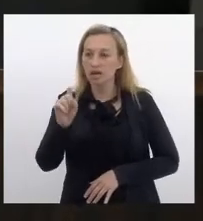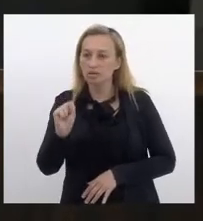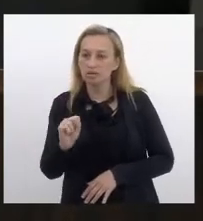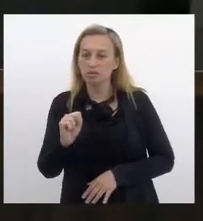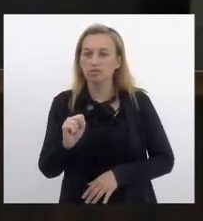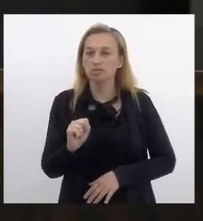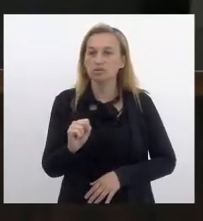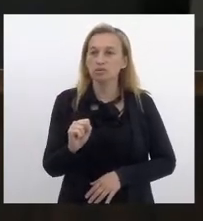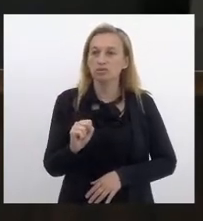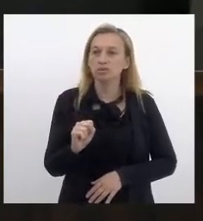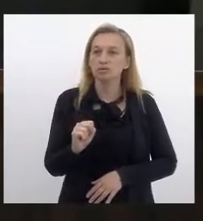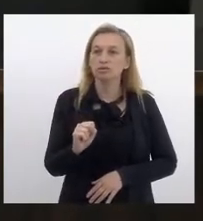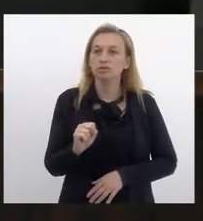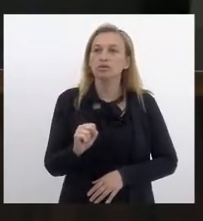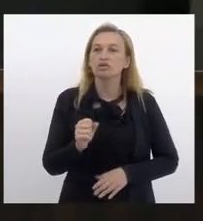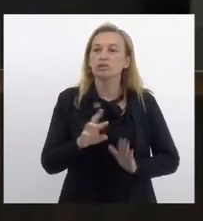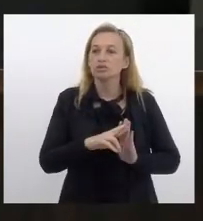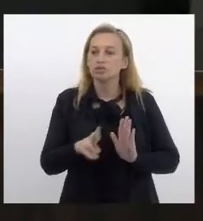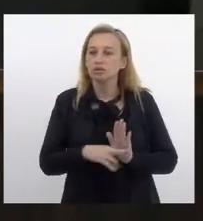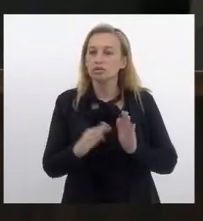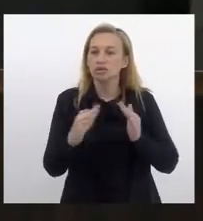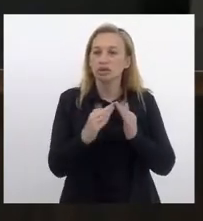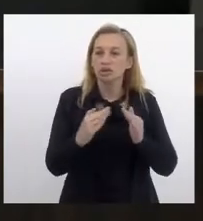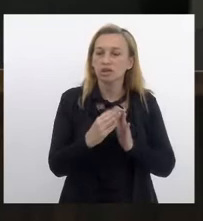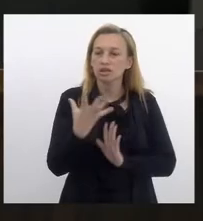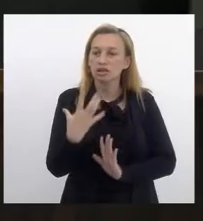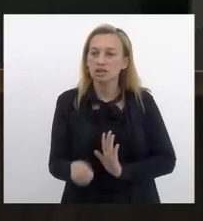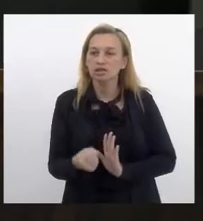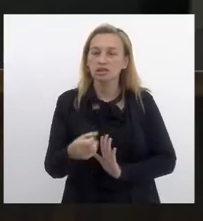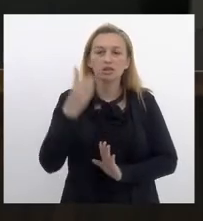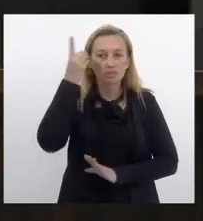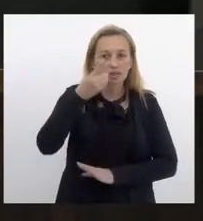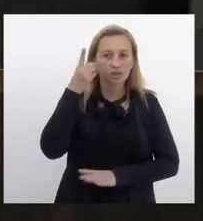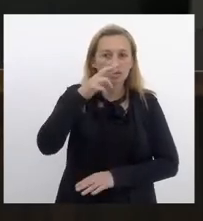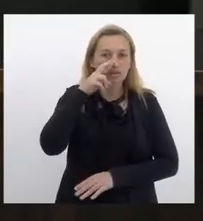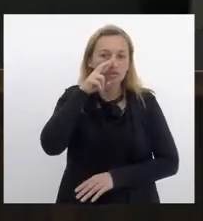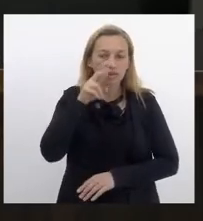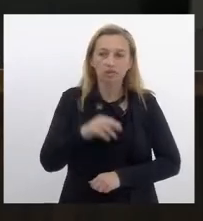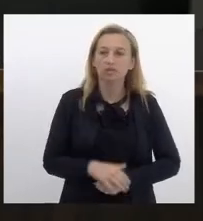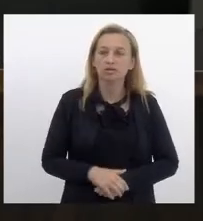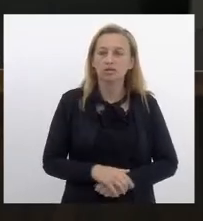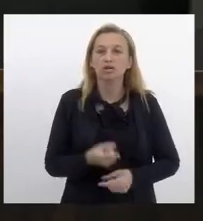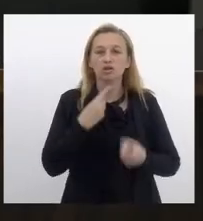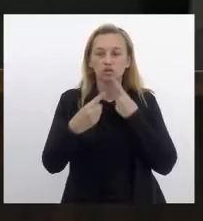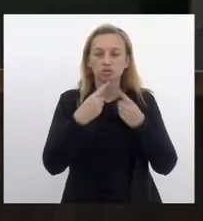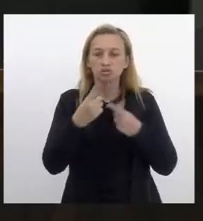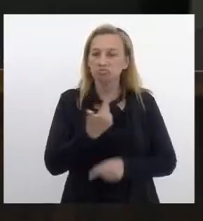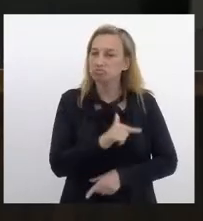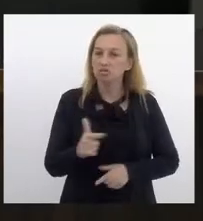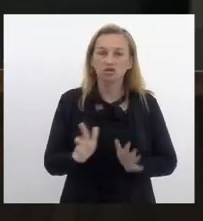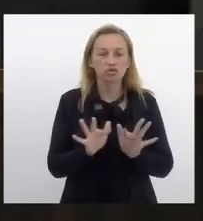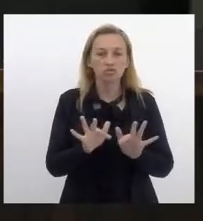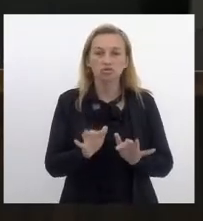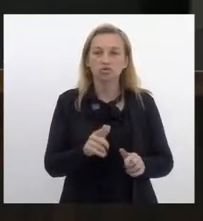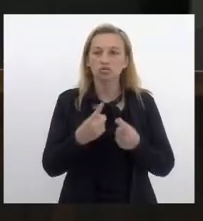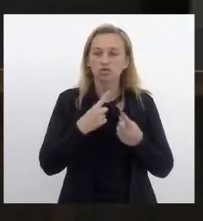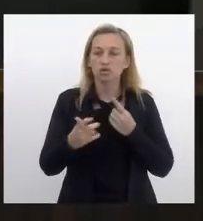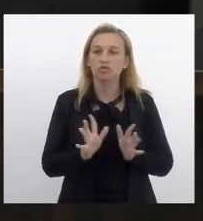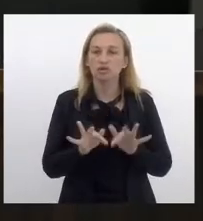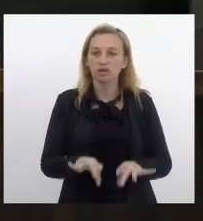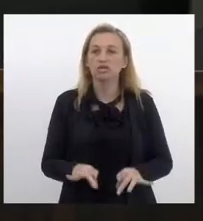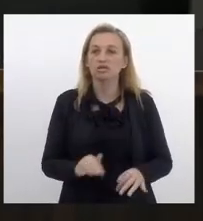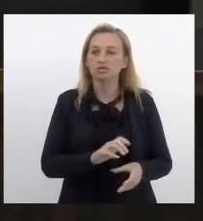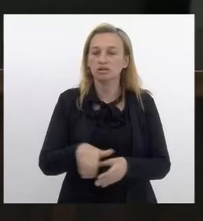Boechat. Parecer da Comissão de Normas Internas e Proporções Externas, favorável, deputado Rosenberg Reis. Em discussão, não havendo que queira discutir, encerra a discussão, em